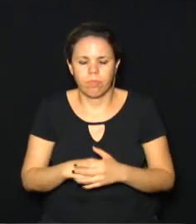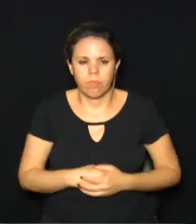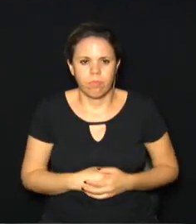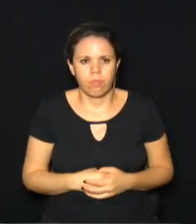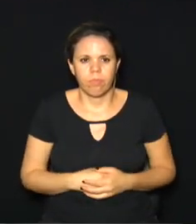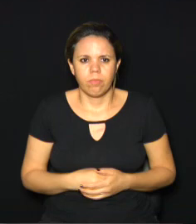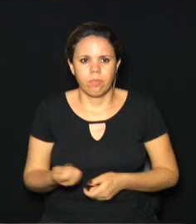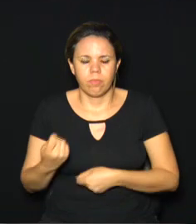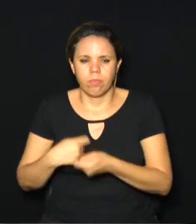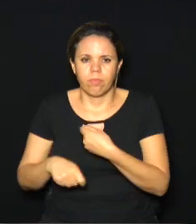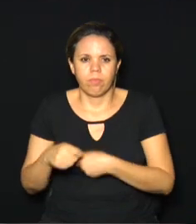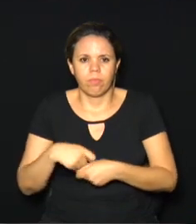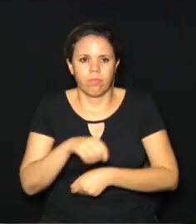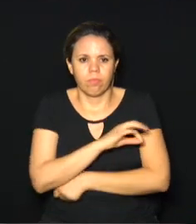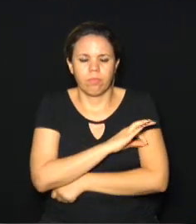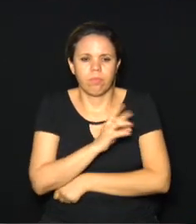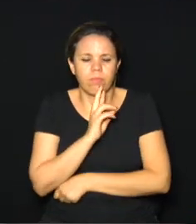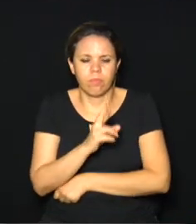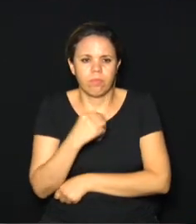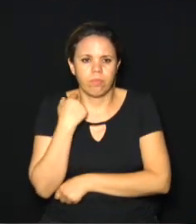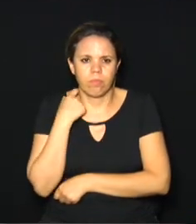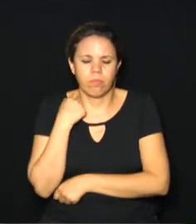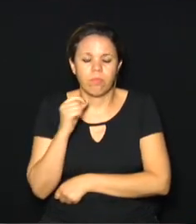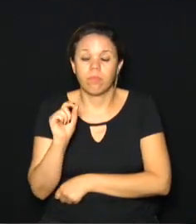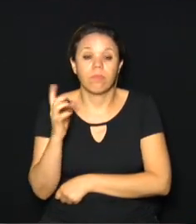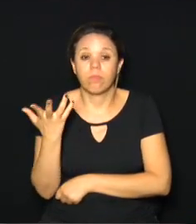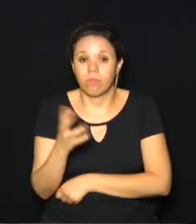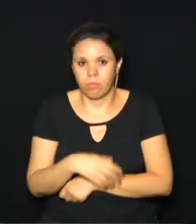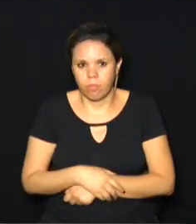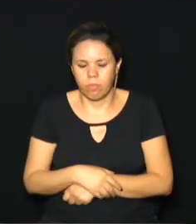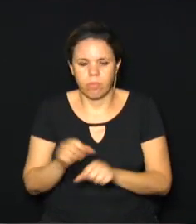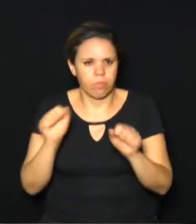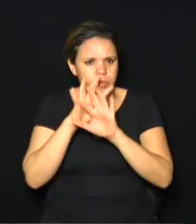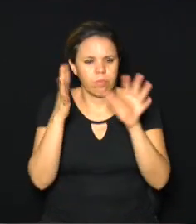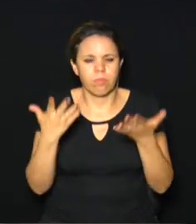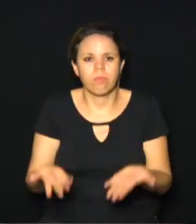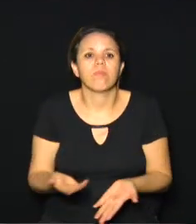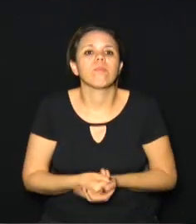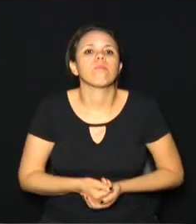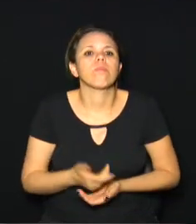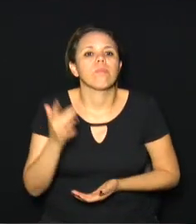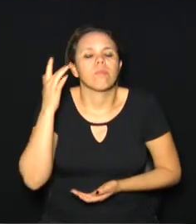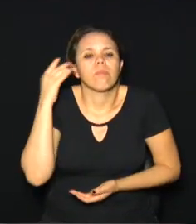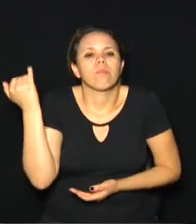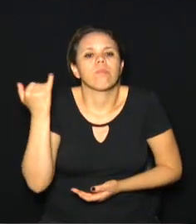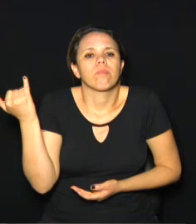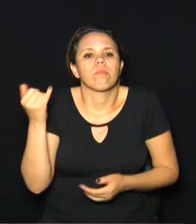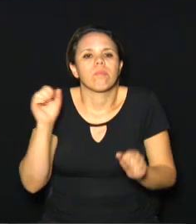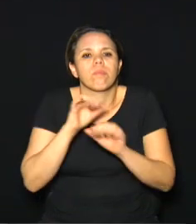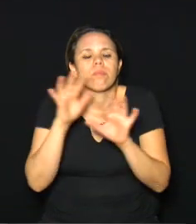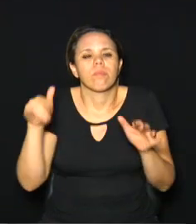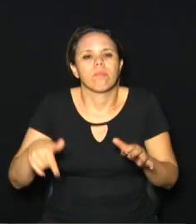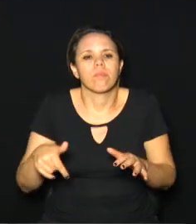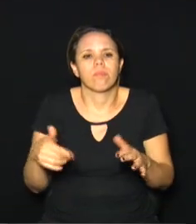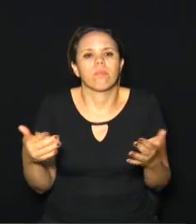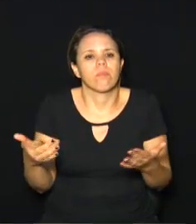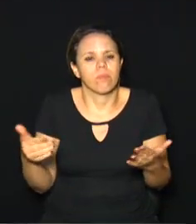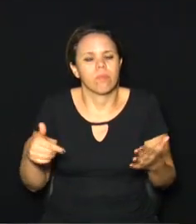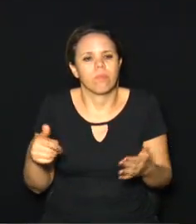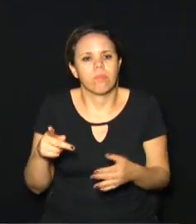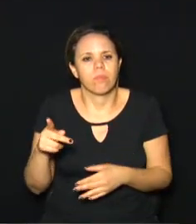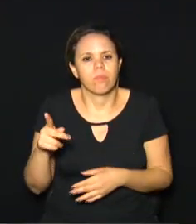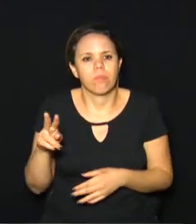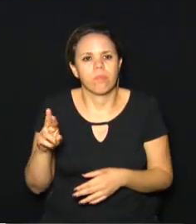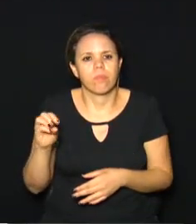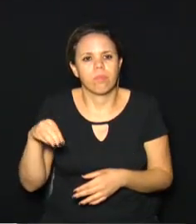que a administração responda aí, né, o que está acontecendo, para que ela esclareça isso, né? Eu acho importante esclarecer aqui no Promo mesmo. O Promo,